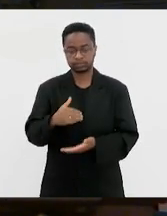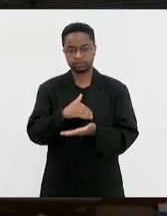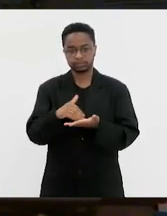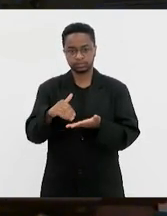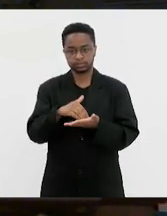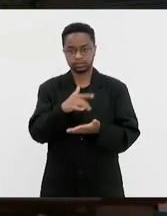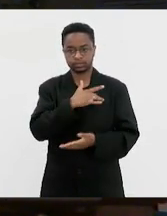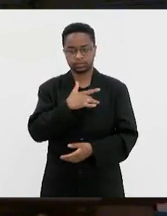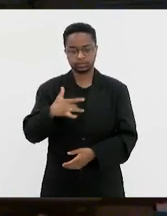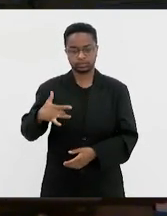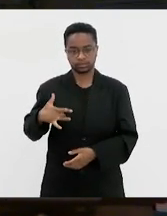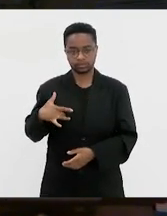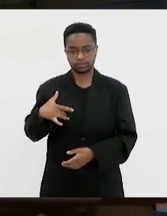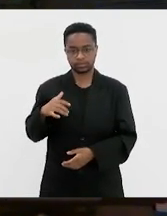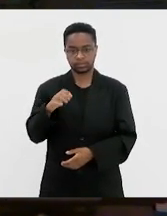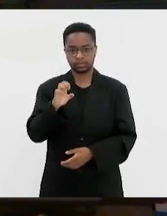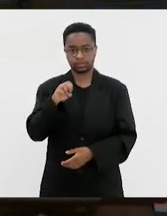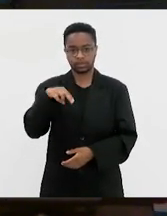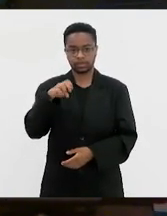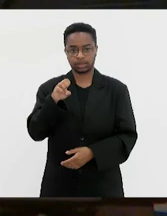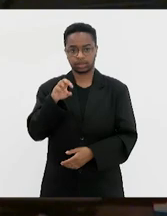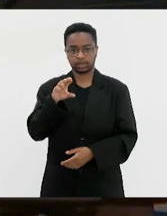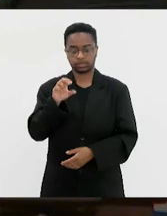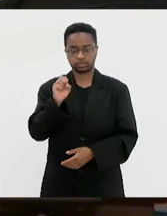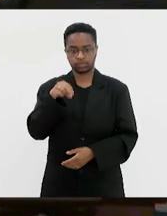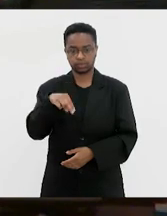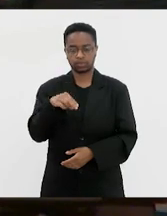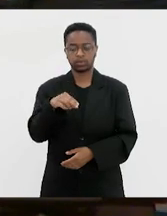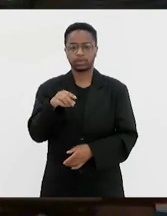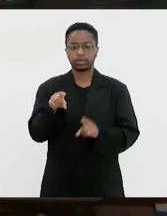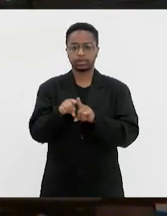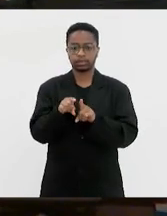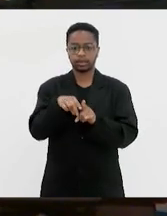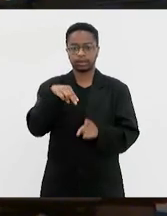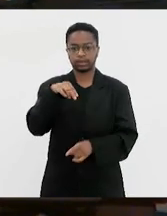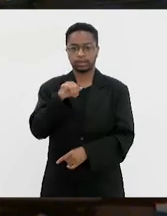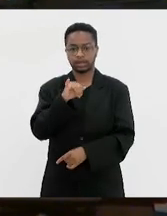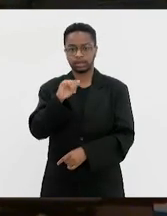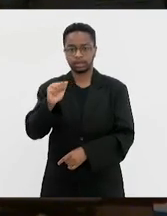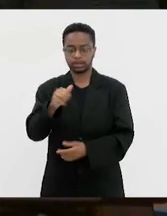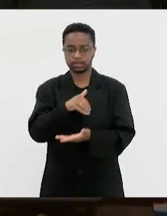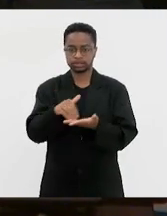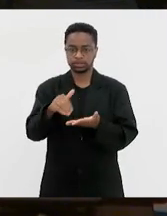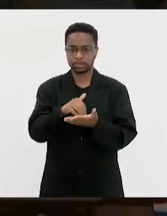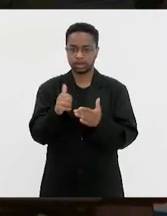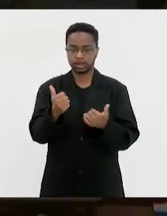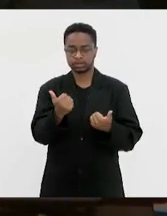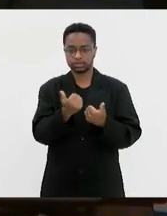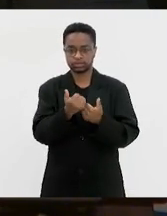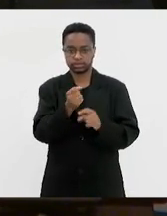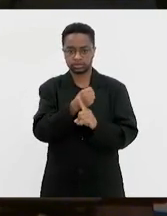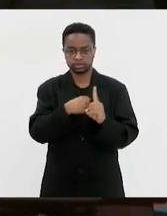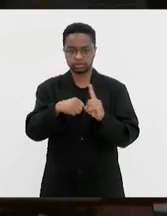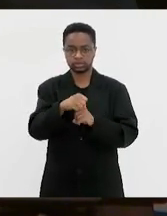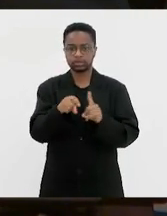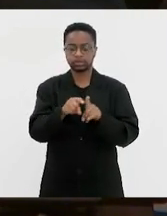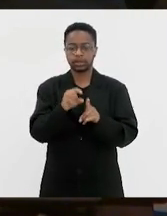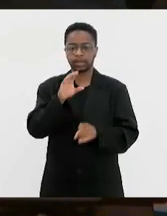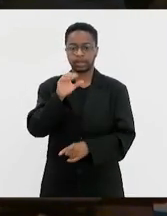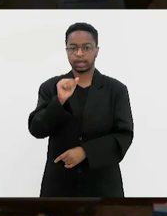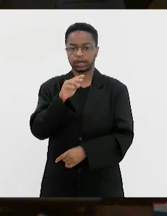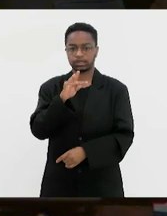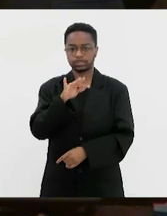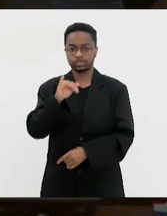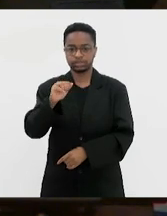Saúde, Emerson Trindade. Nara Cristina, subsecretária de Assistência. A Kátia Mesquita Preve.